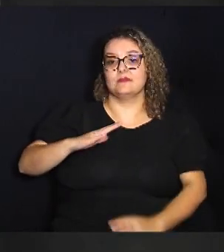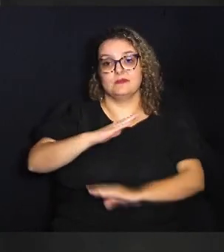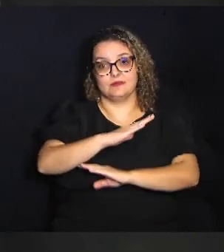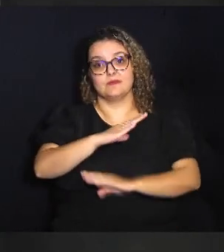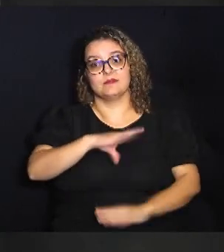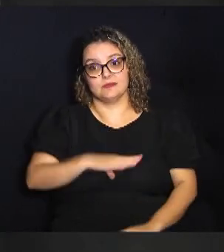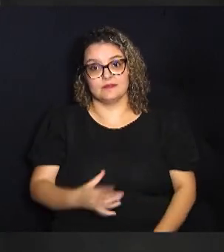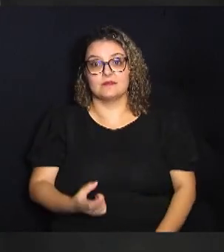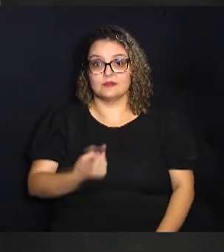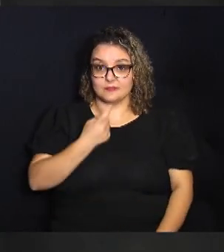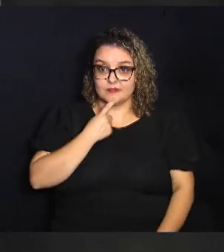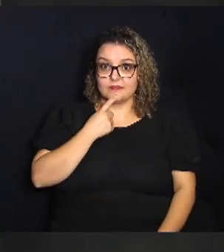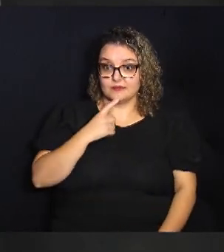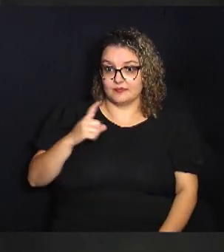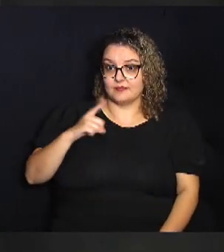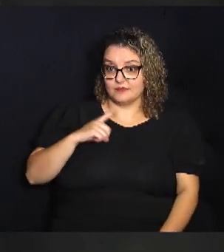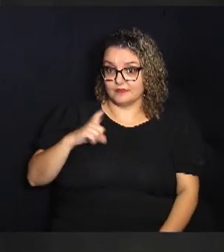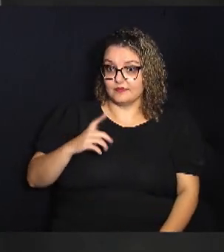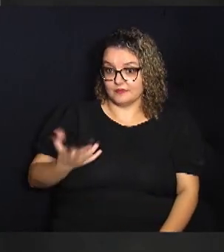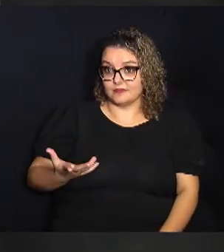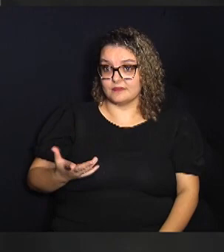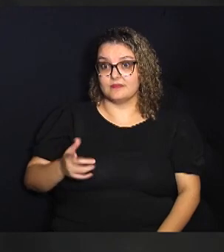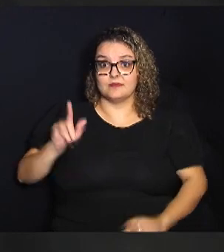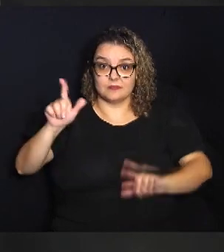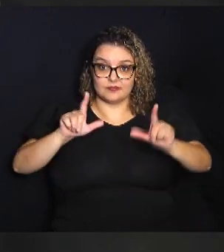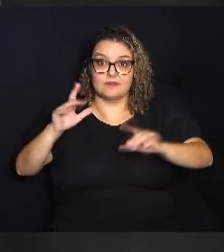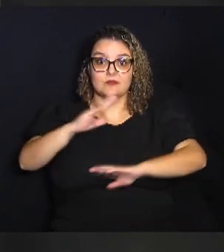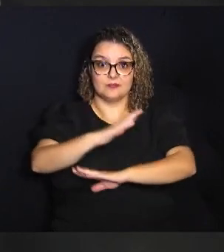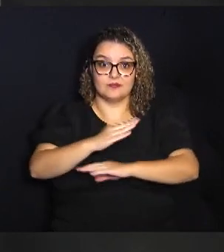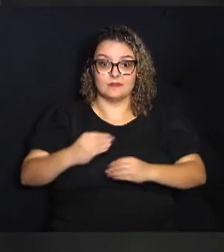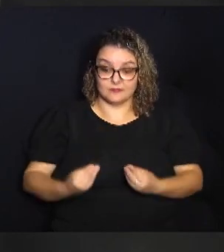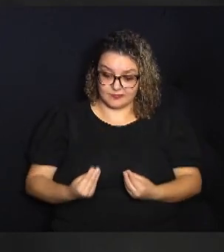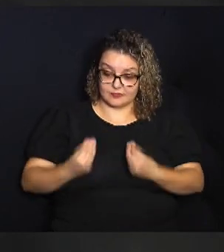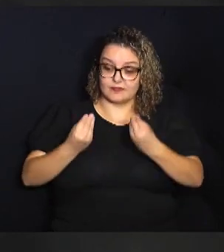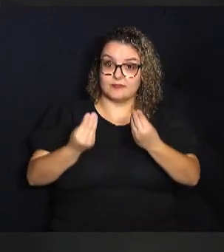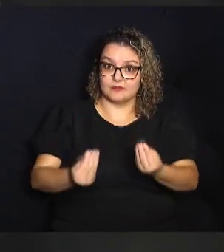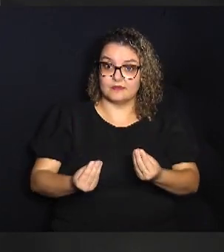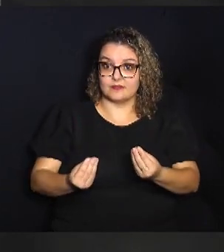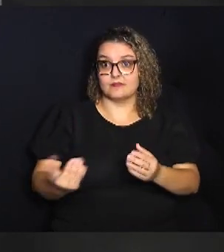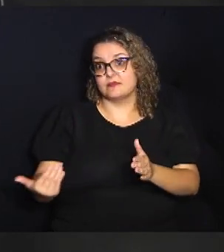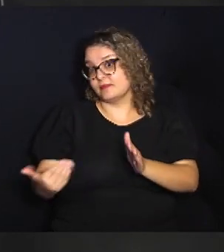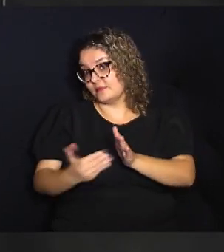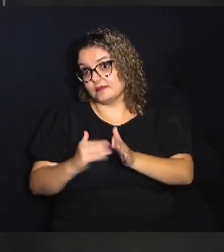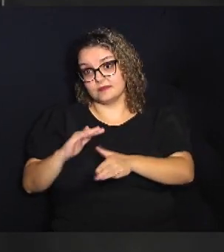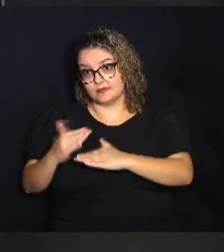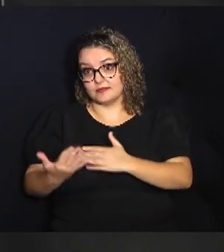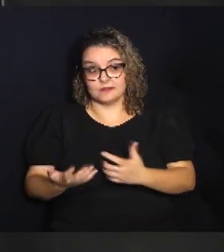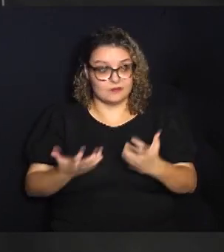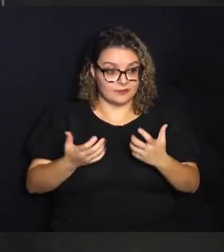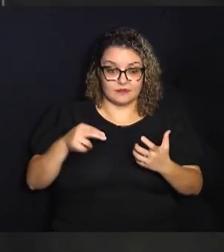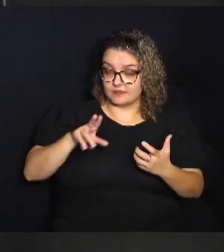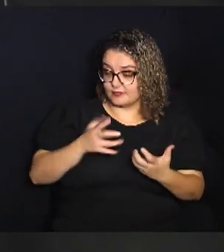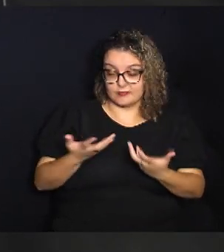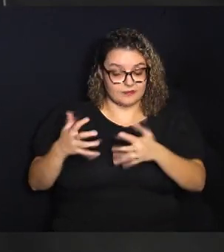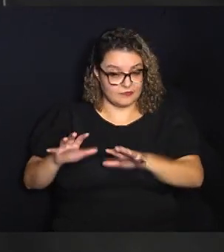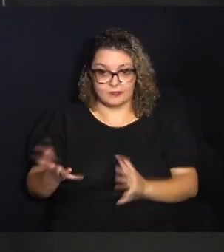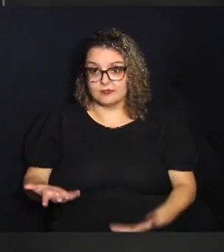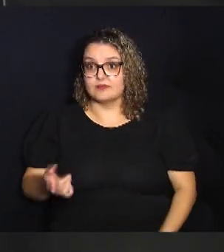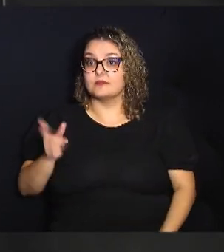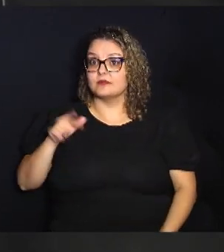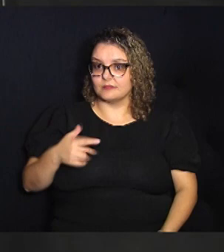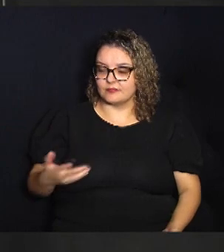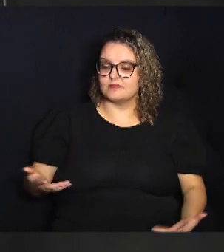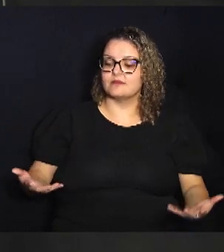de Campinas, de ter a TV Câmara levando isso até os bairros, porque quer queira, quer não, isso é um